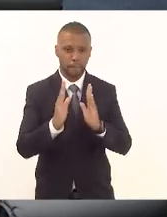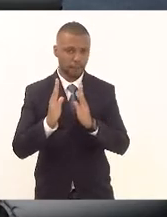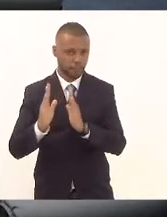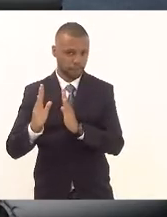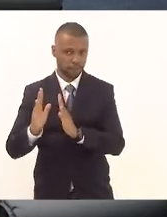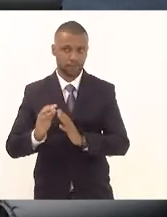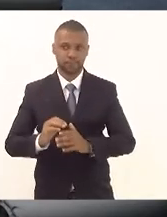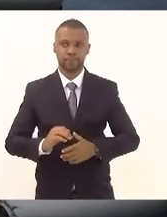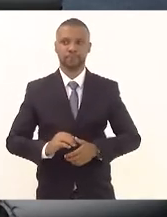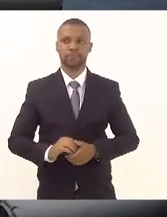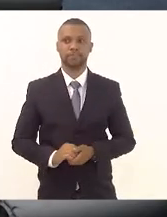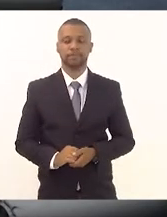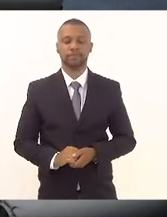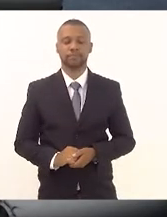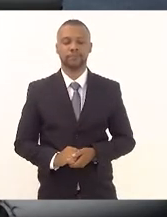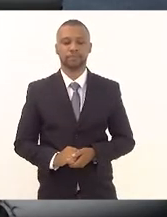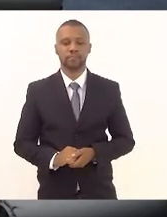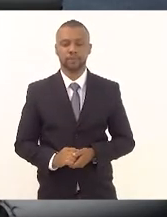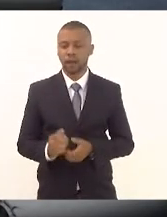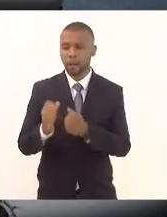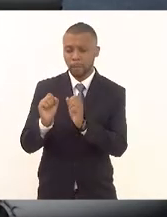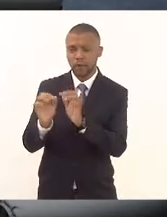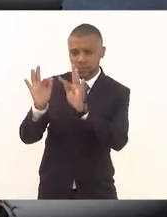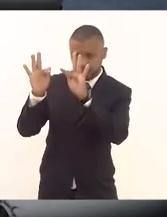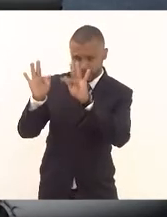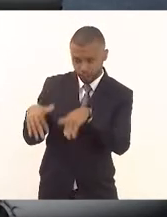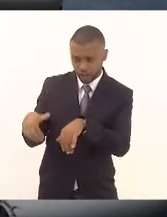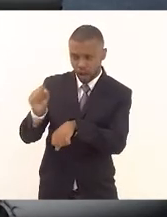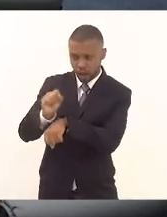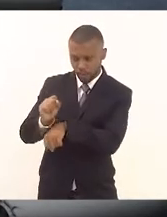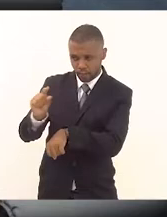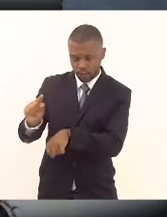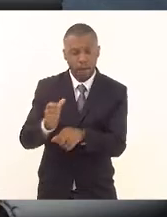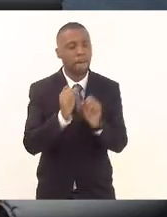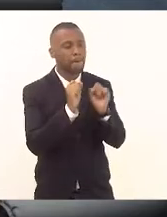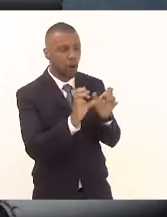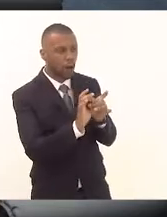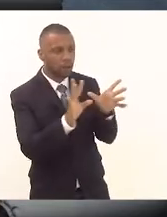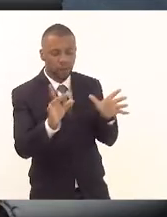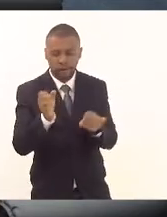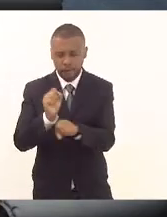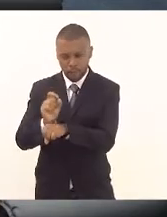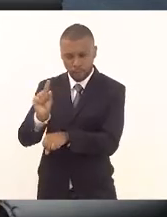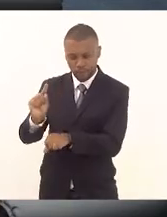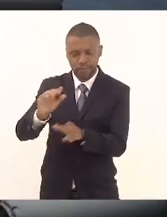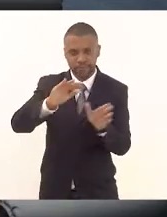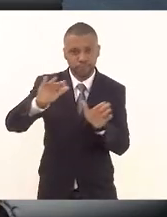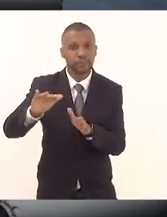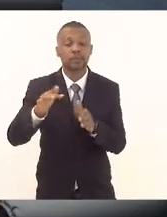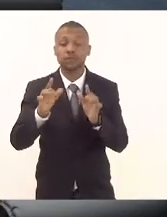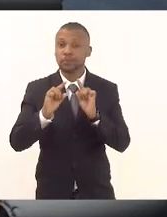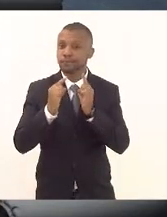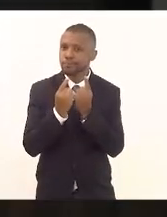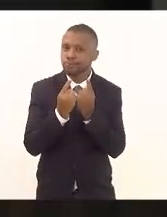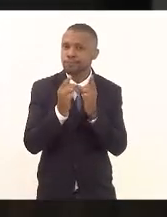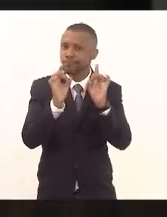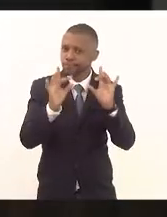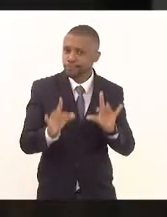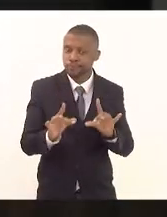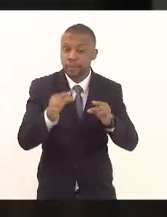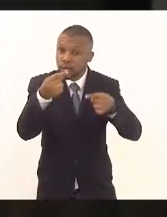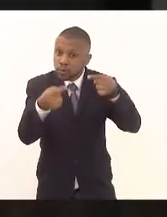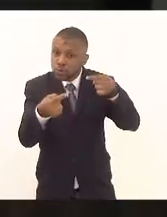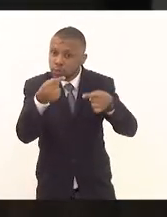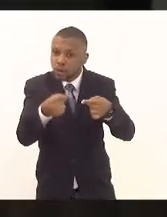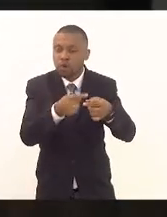ordem. Pela ordem. Pode ser no final? Pode. Já, já. Em tramitação ordinária, segunda discussão,